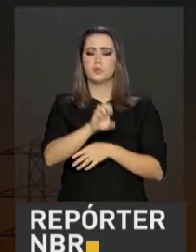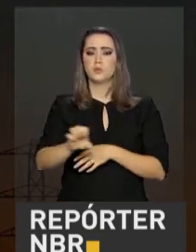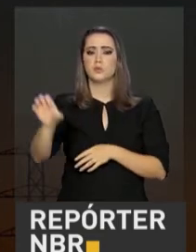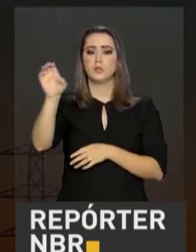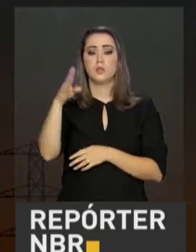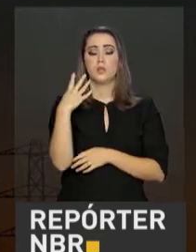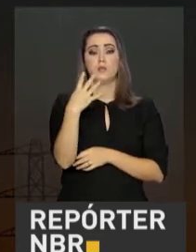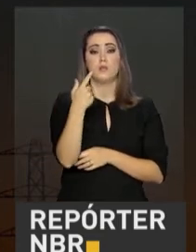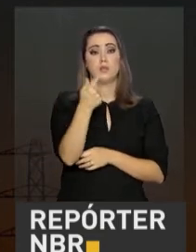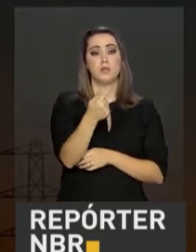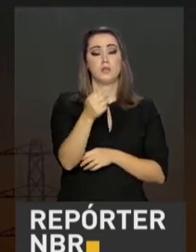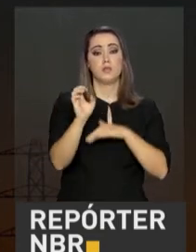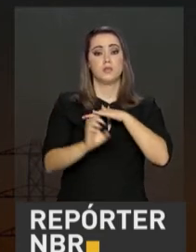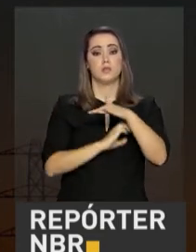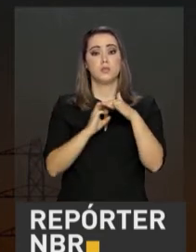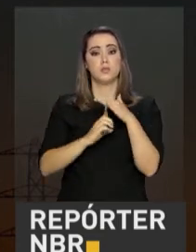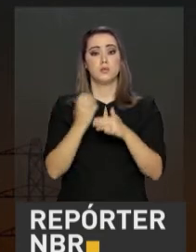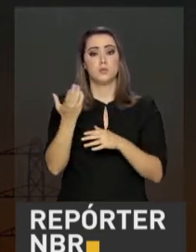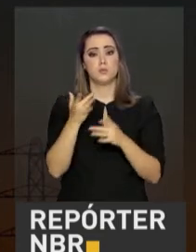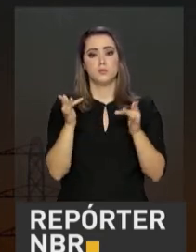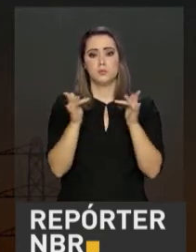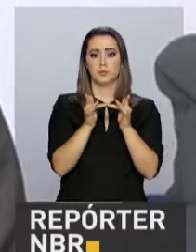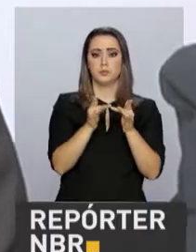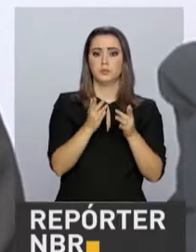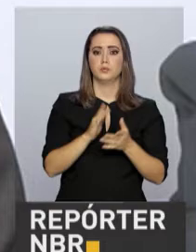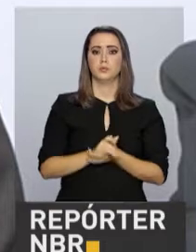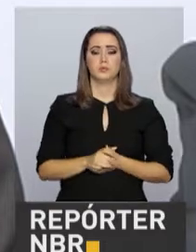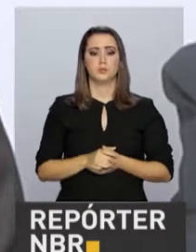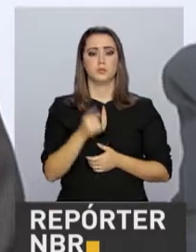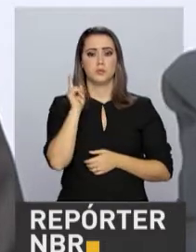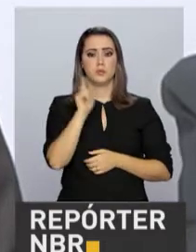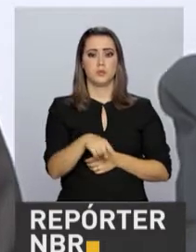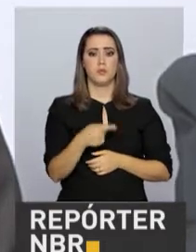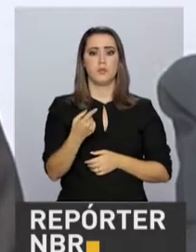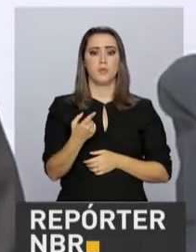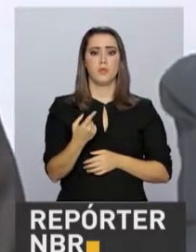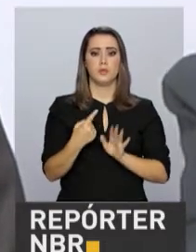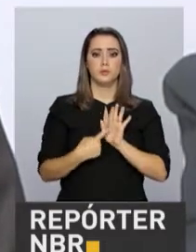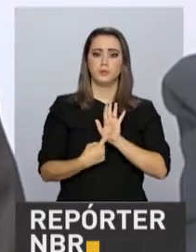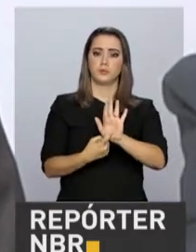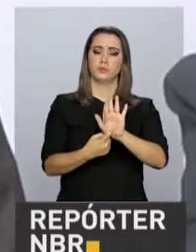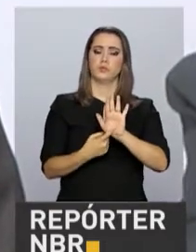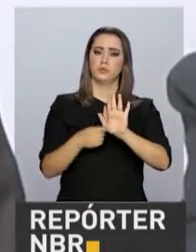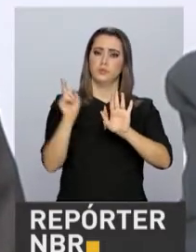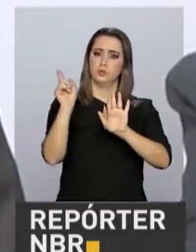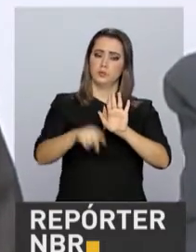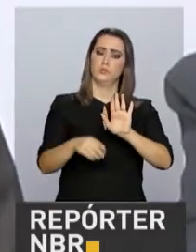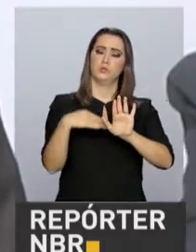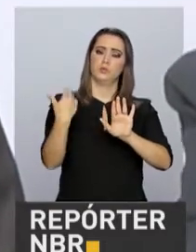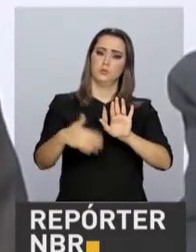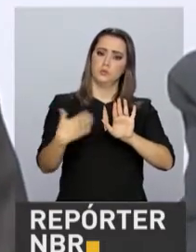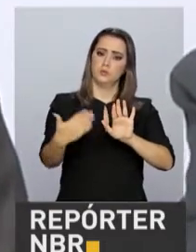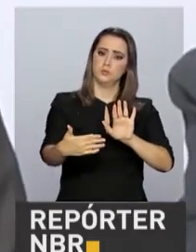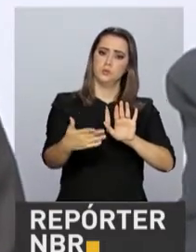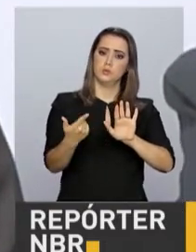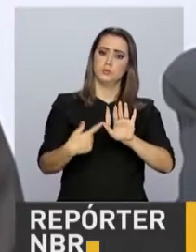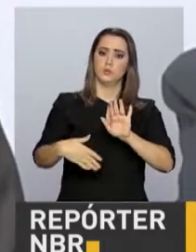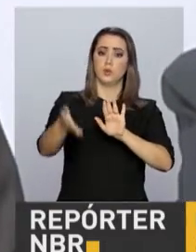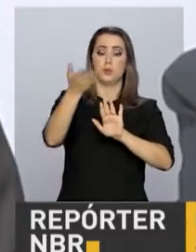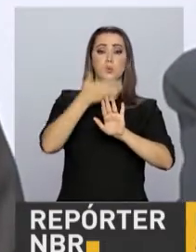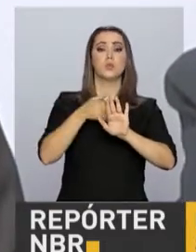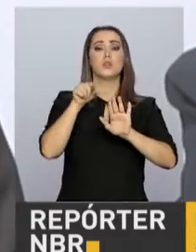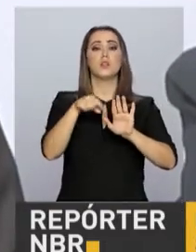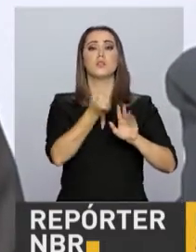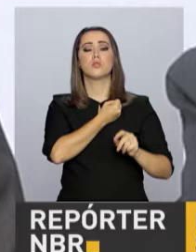atraiu 47 empresas ou consórcios. Isso reflete, por trás desses